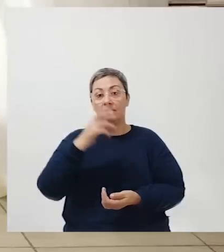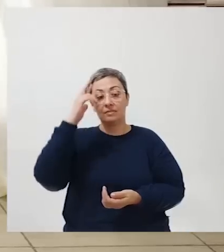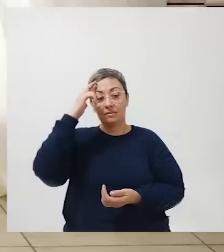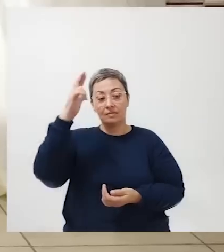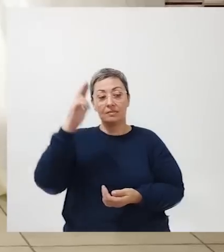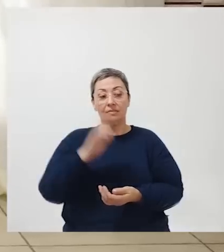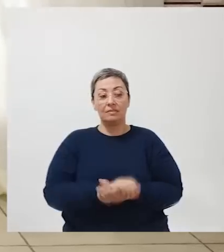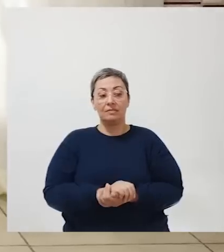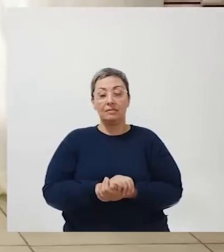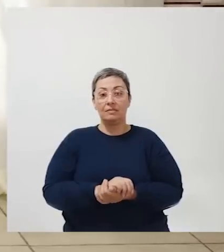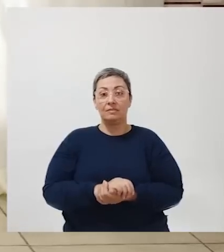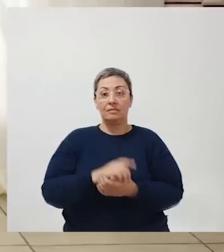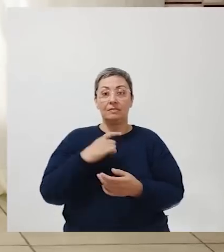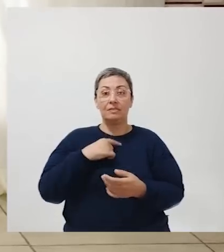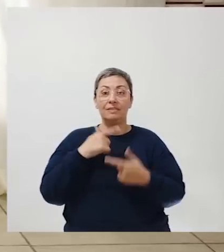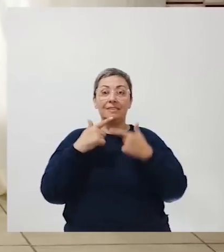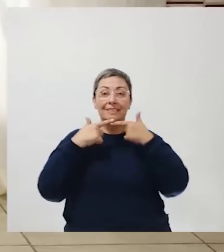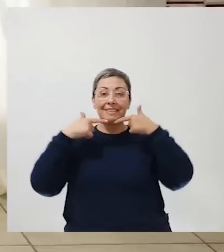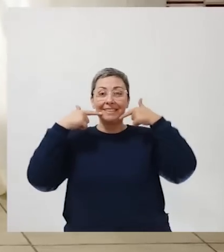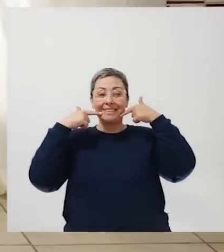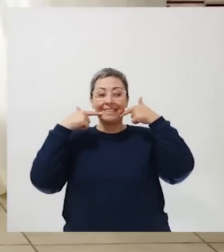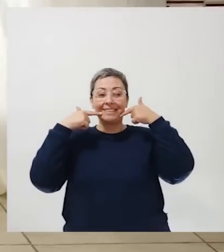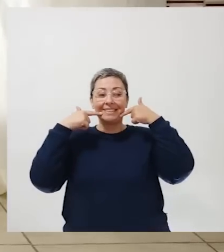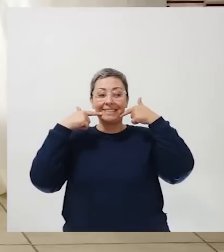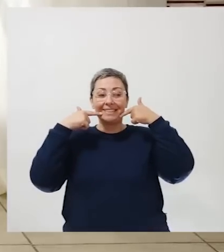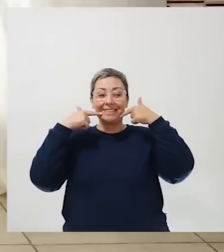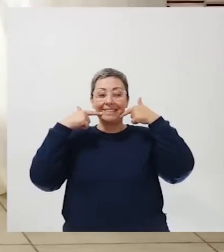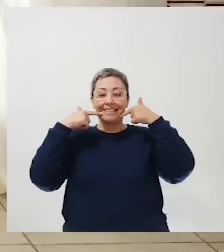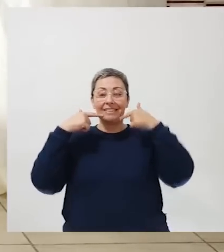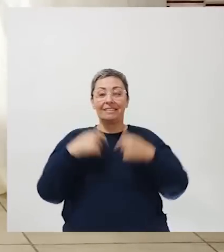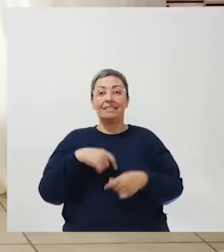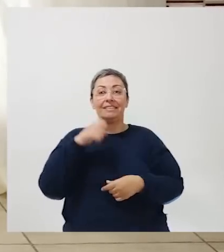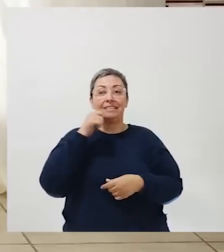Senhoras e senhores, dê uma risadinha.